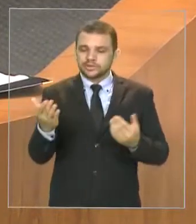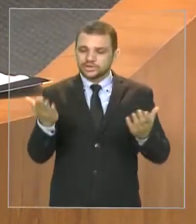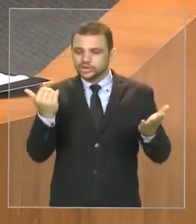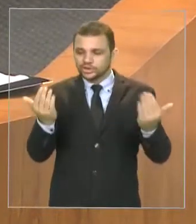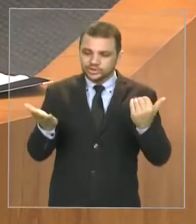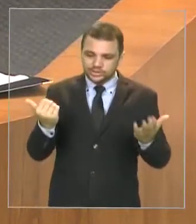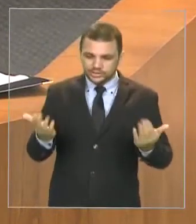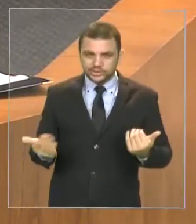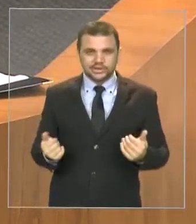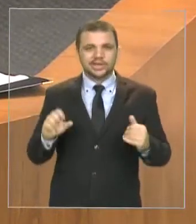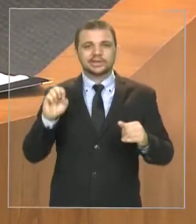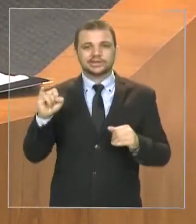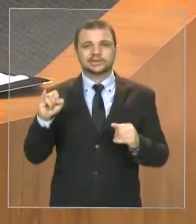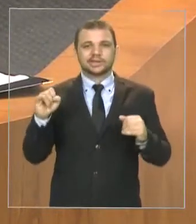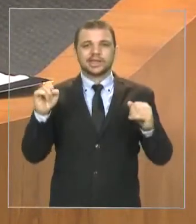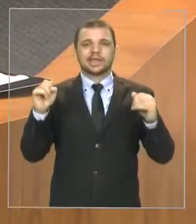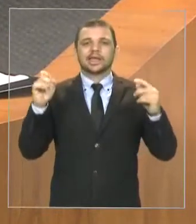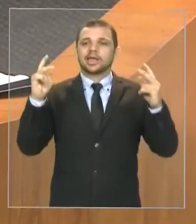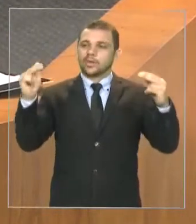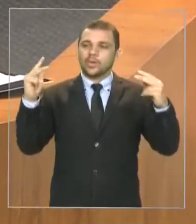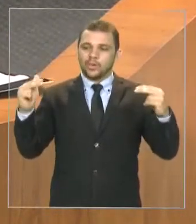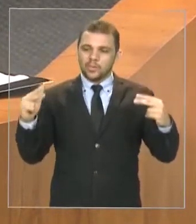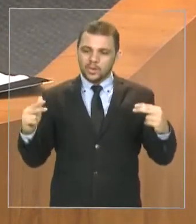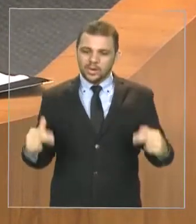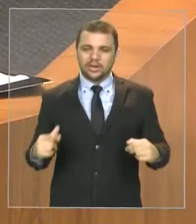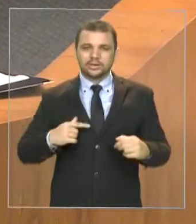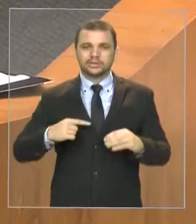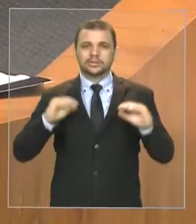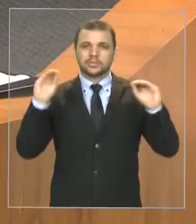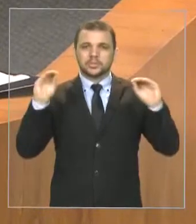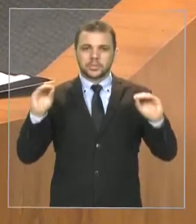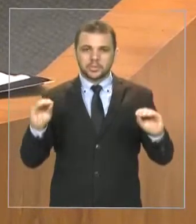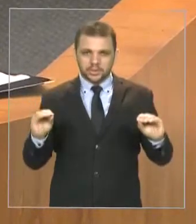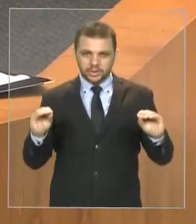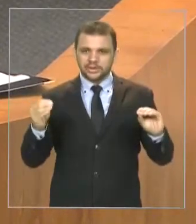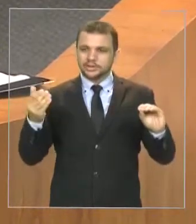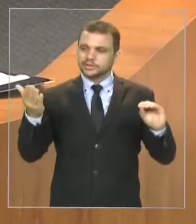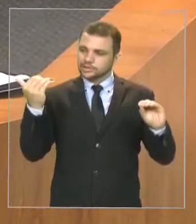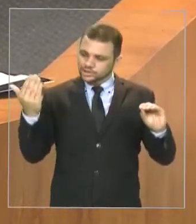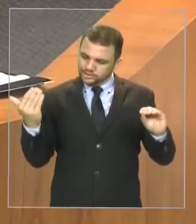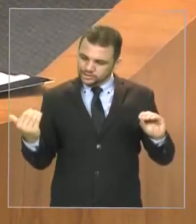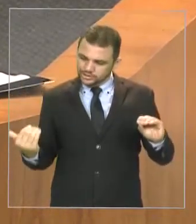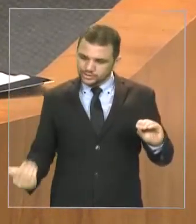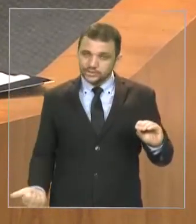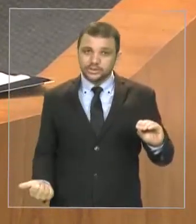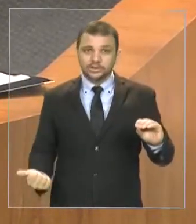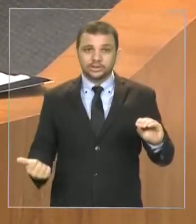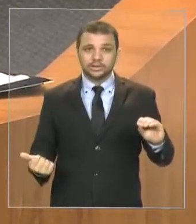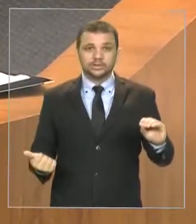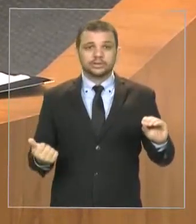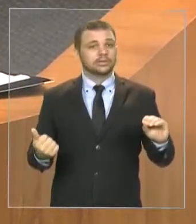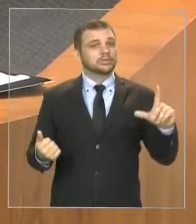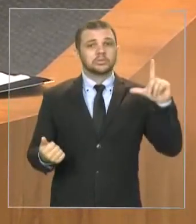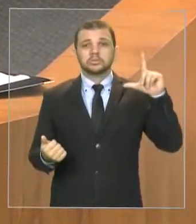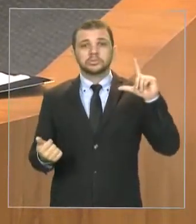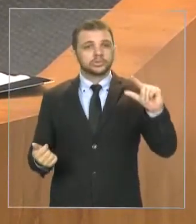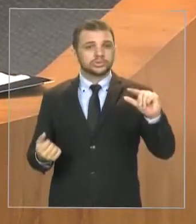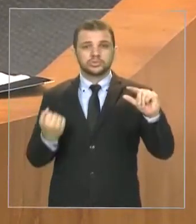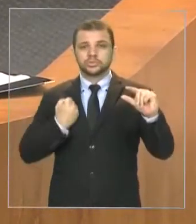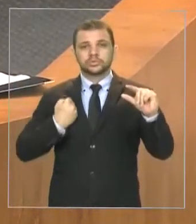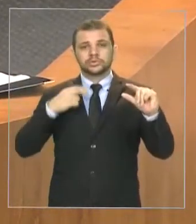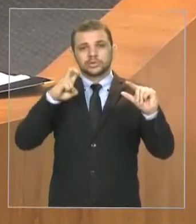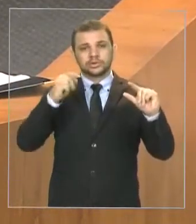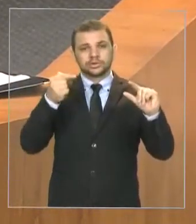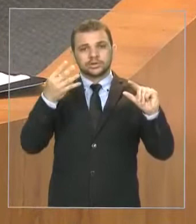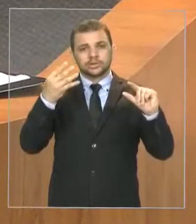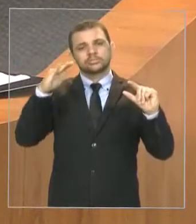tem duplicidade nas 2 relações, é um número muito inferior, é um número muito aquém.